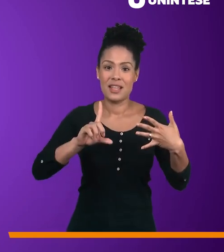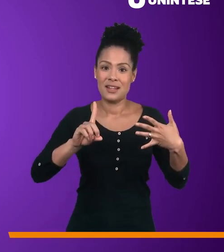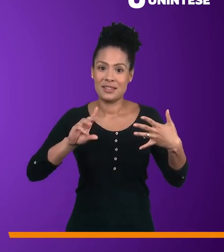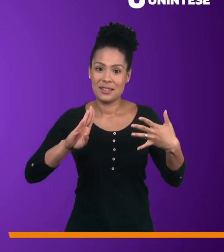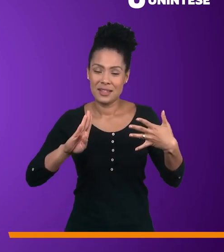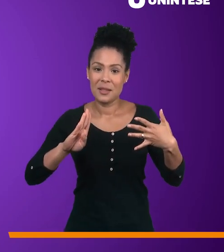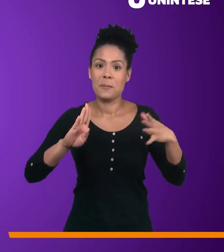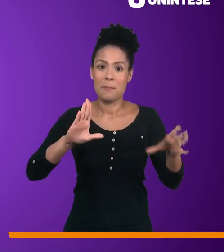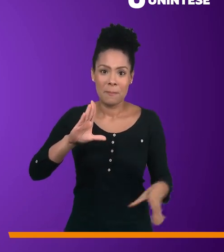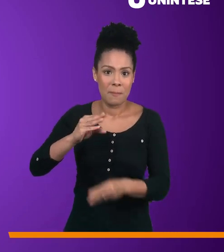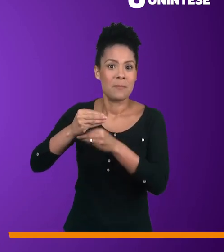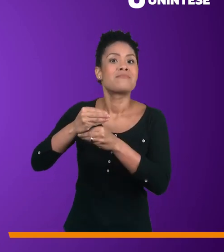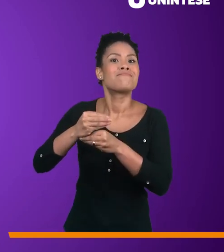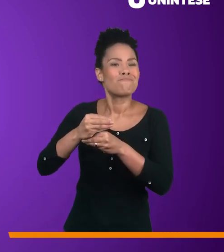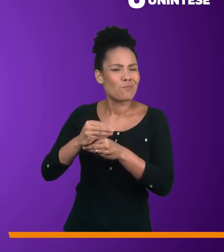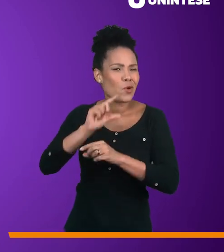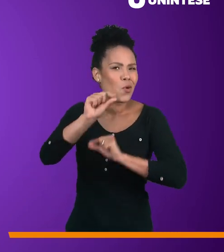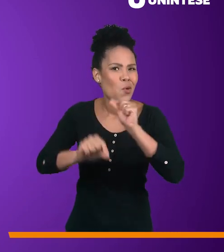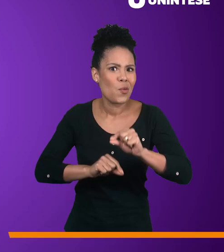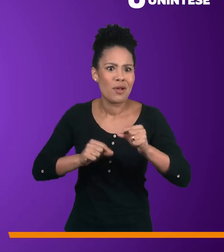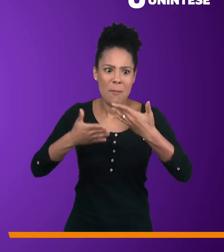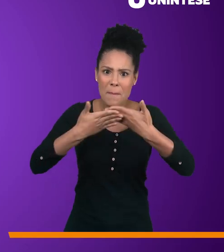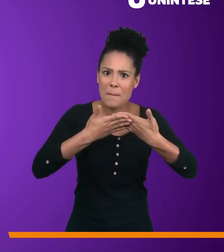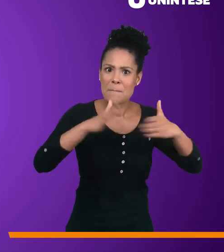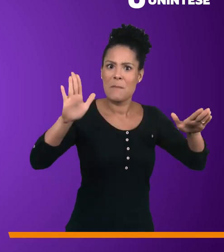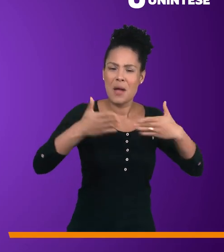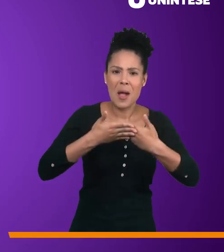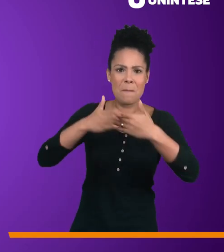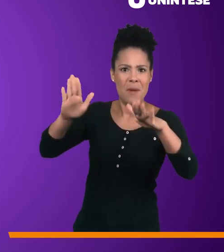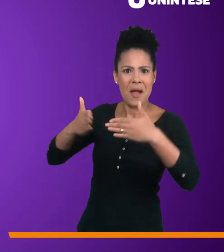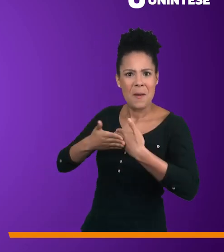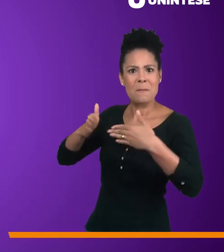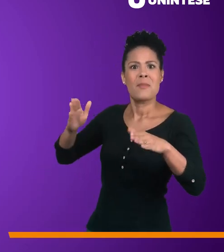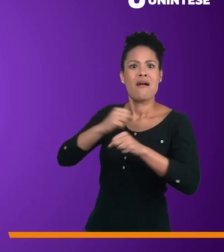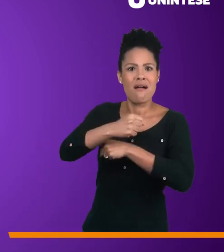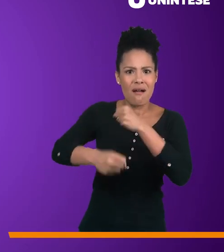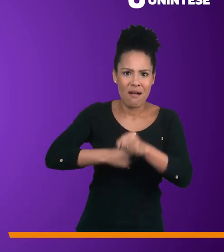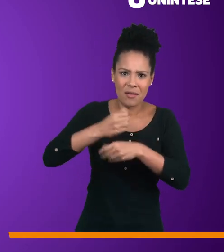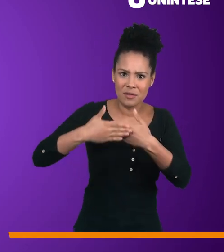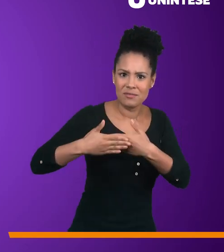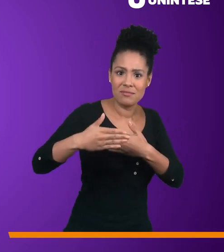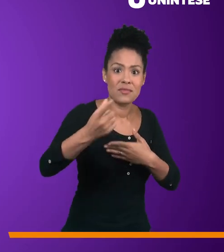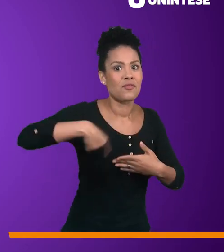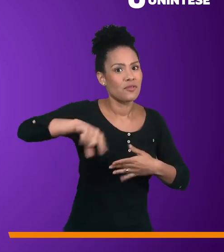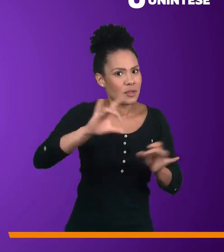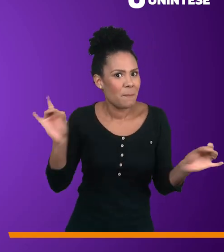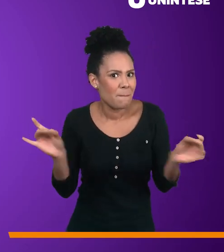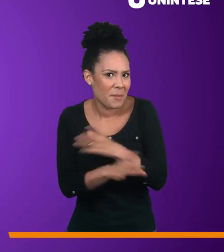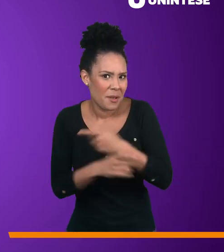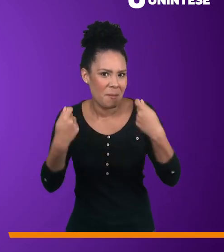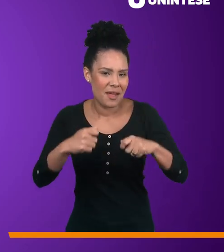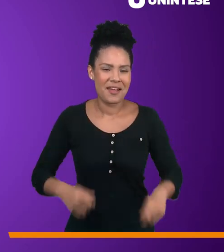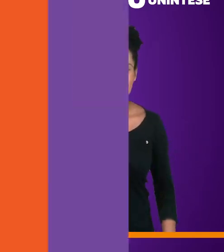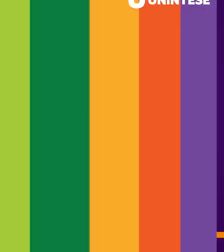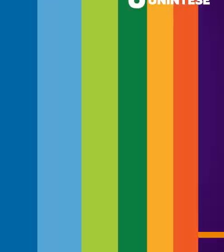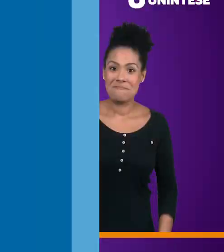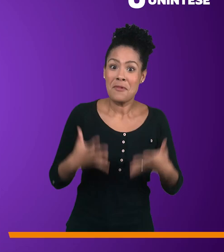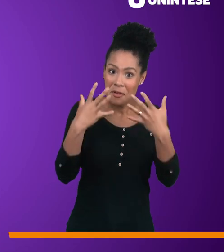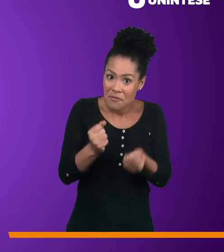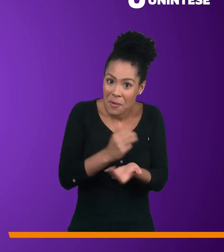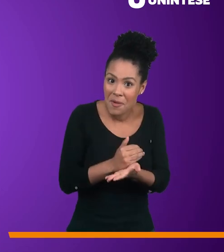LDB deve abrir muitas portas profissionais nos próximos anos. E estar preparado para as oportunidades é fundamental.